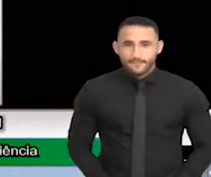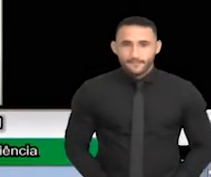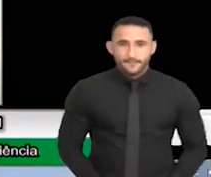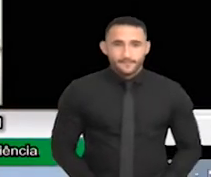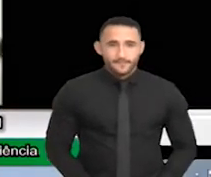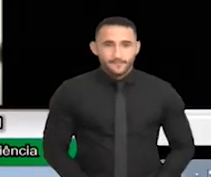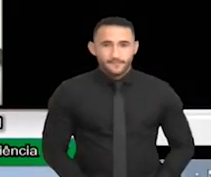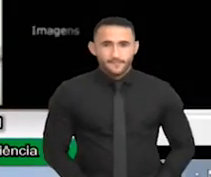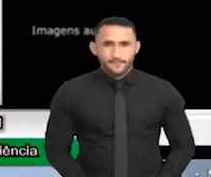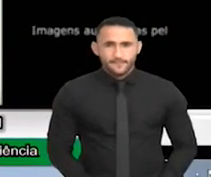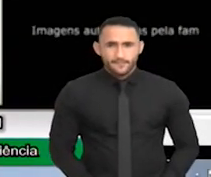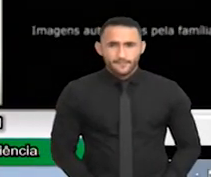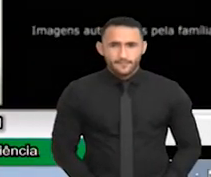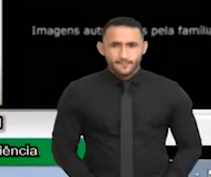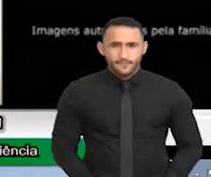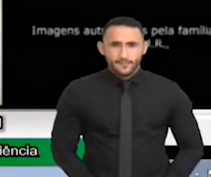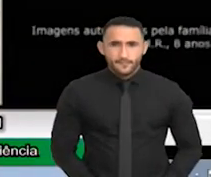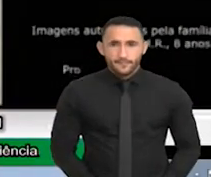A